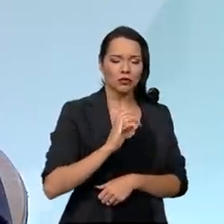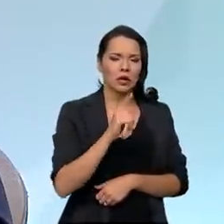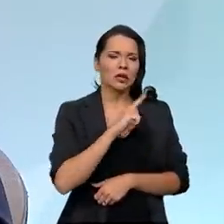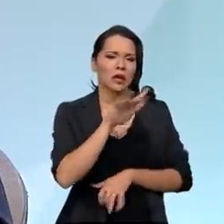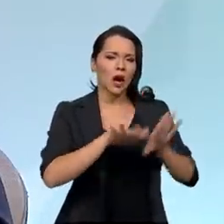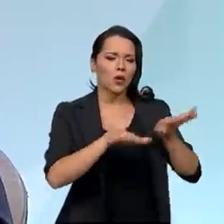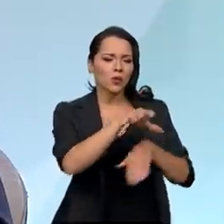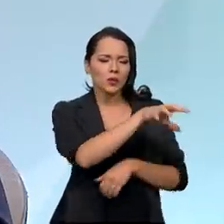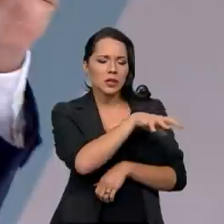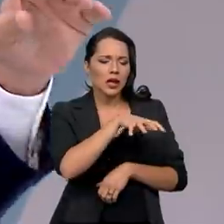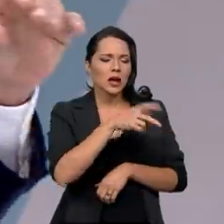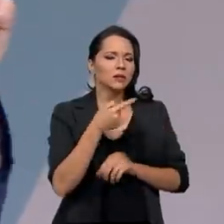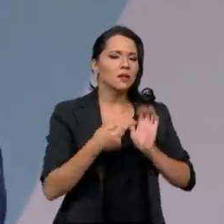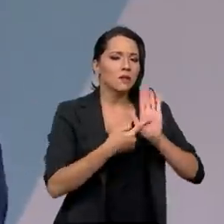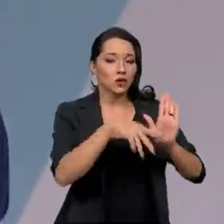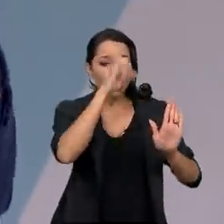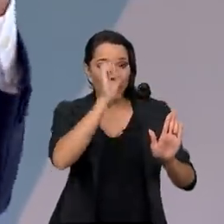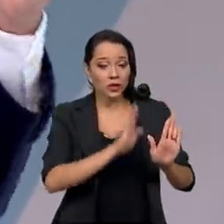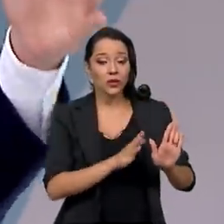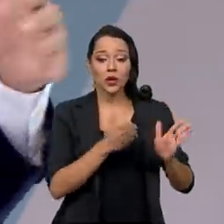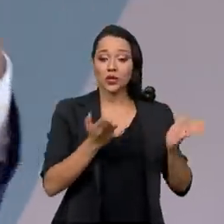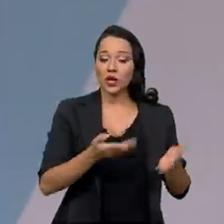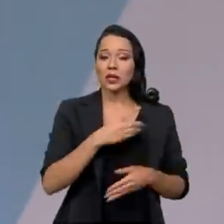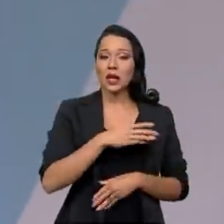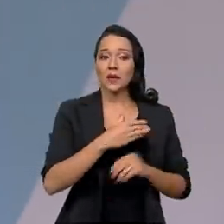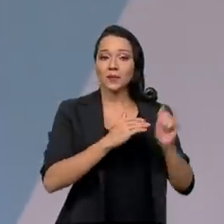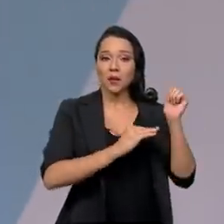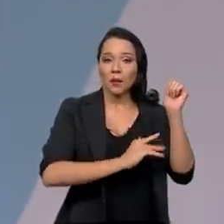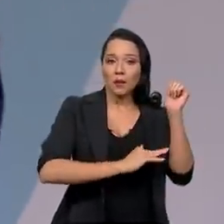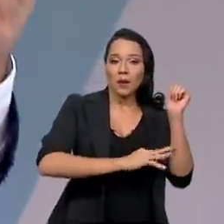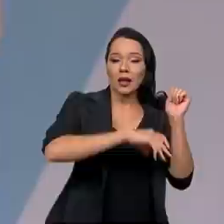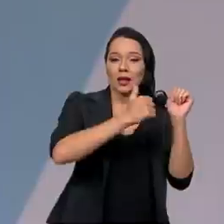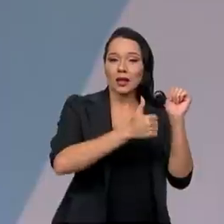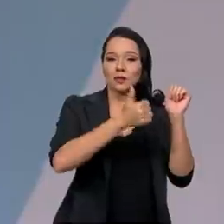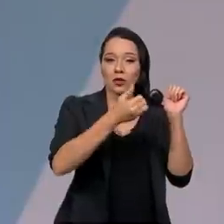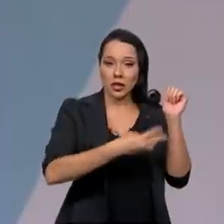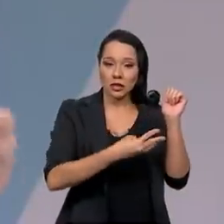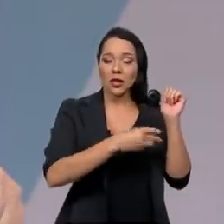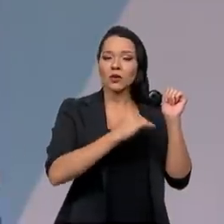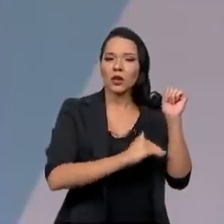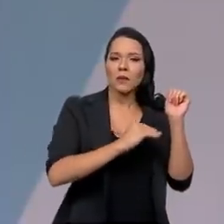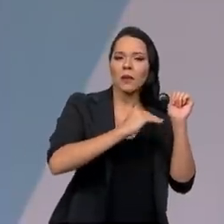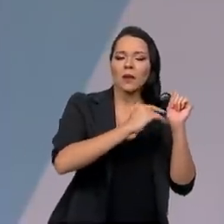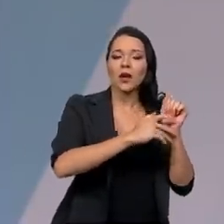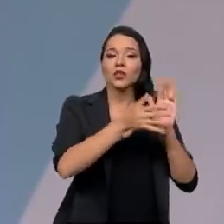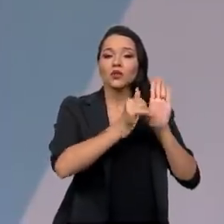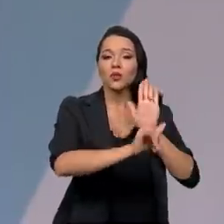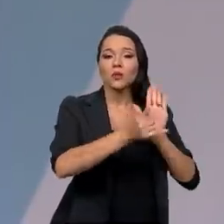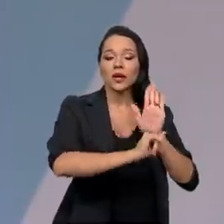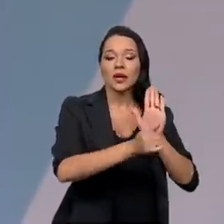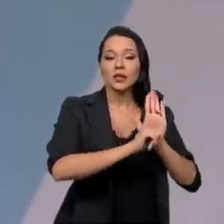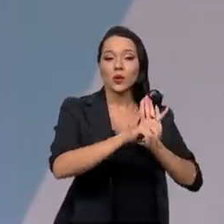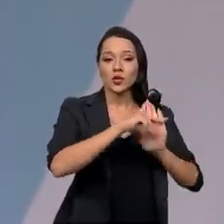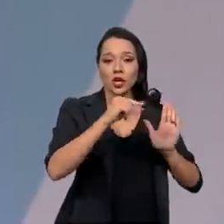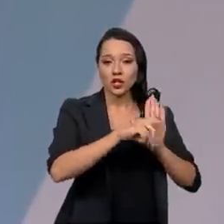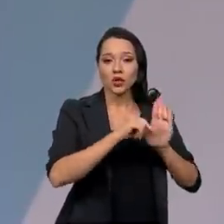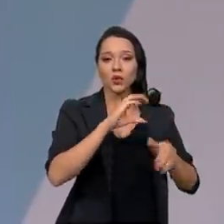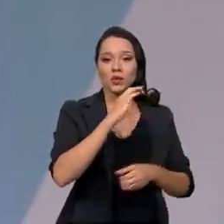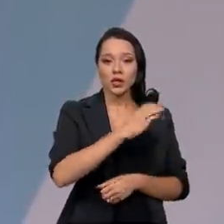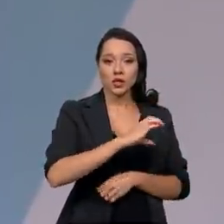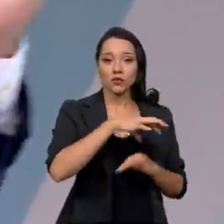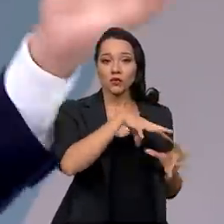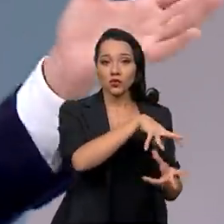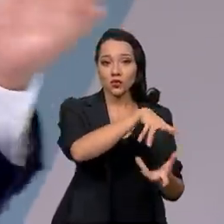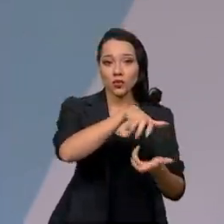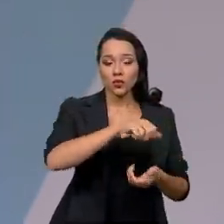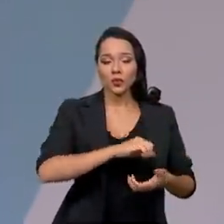alguns cenários que apontam que o Brasil ele está em 13º nessa posição de publicação de artigos científicos no